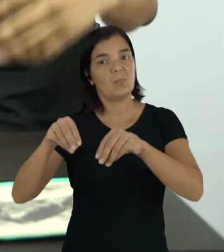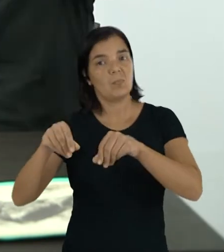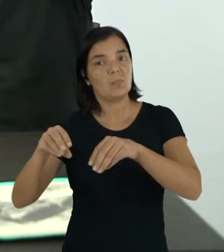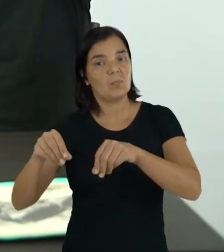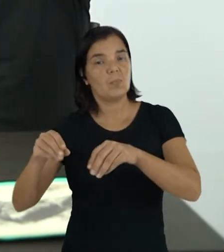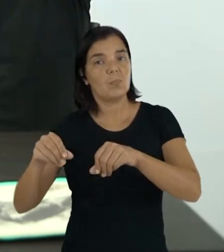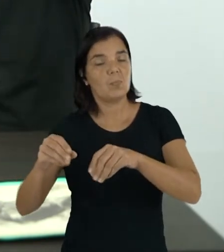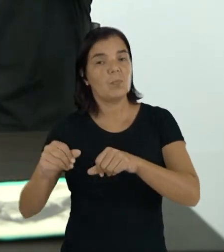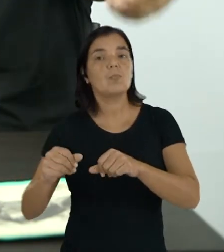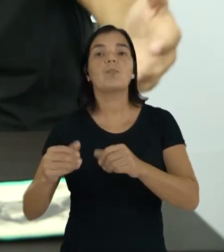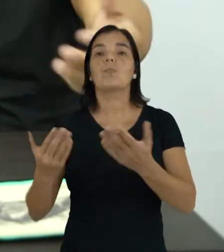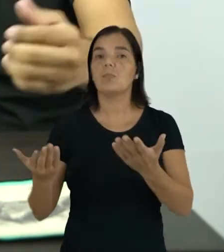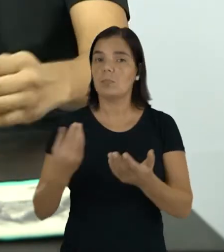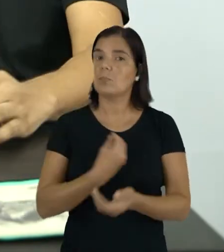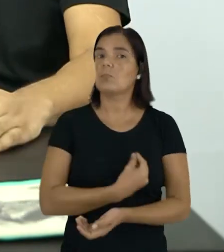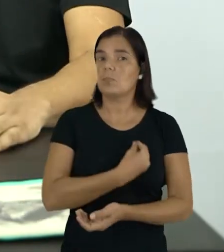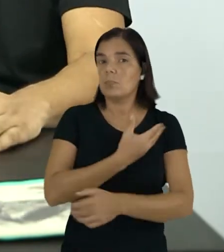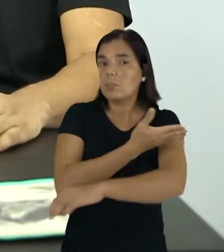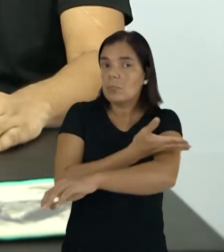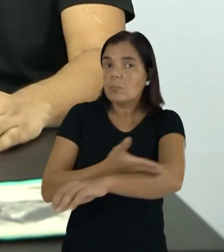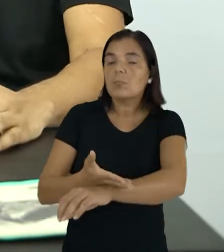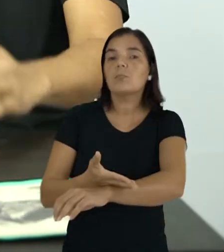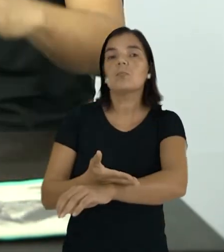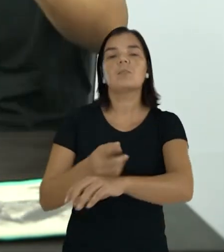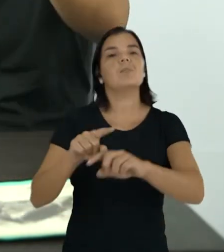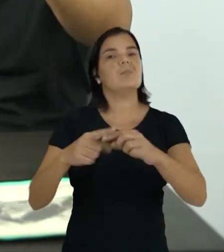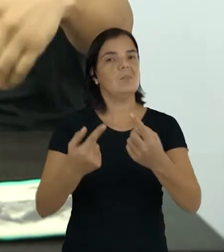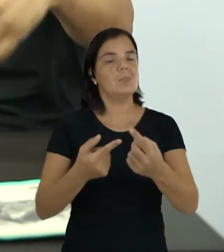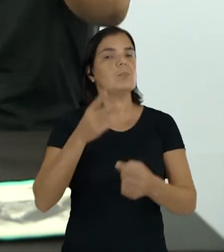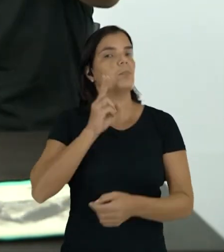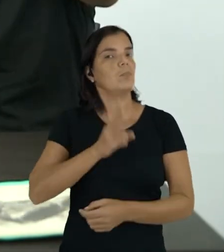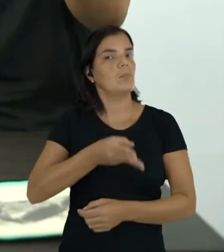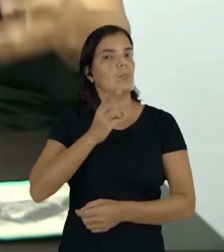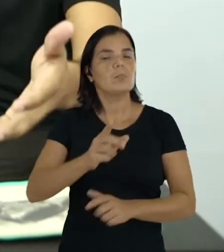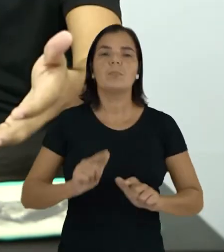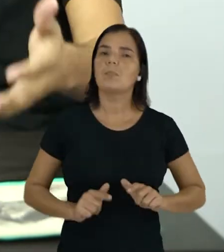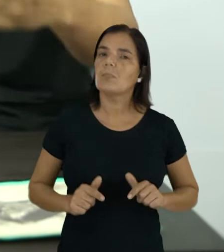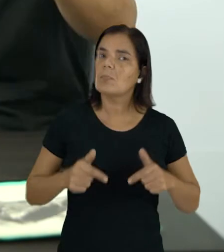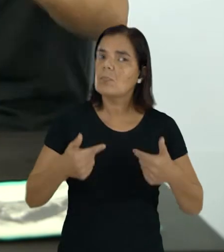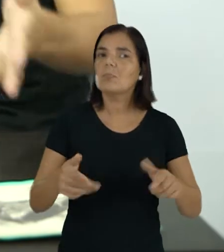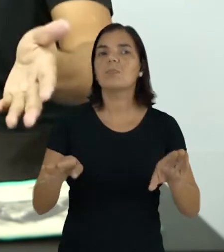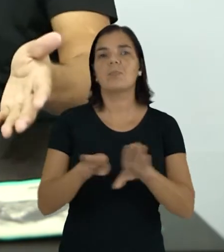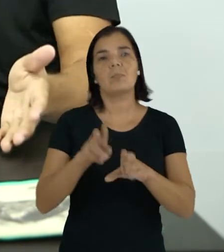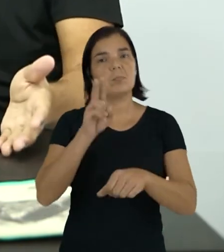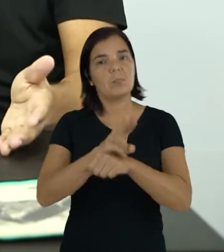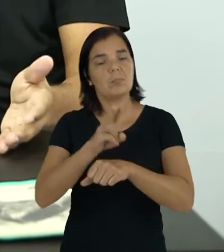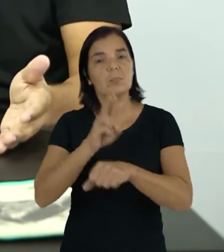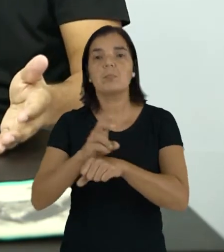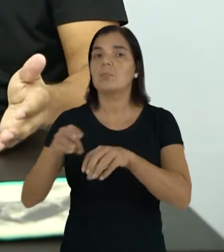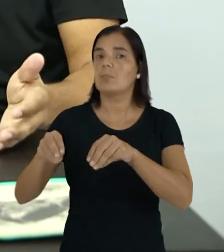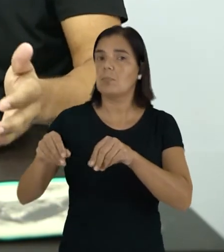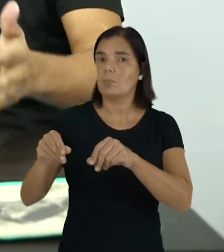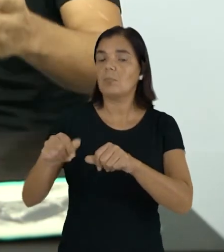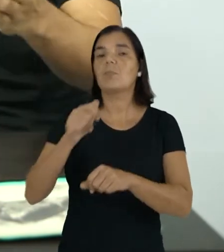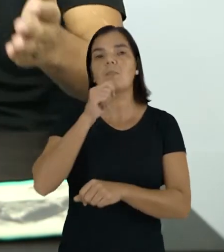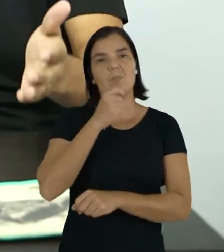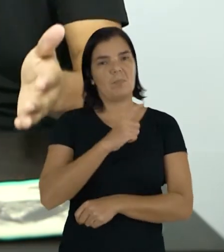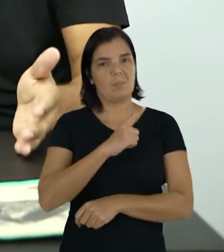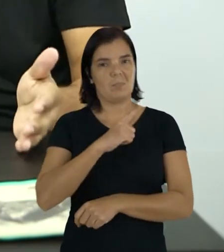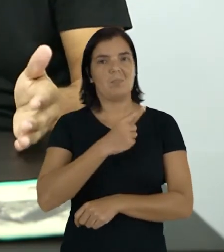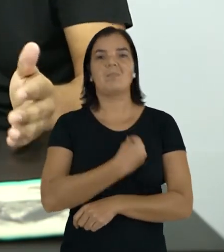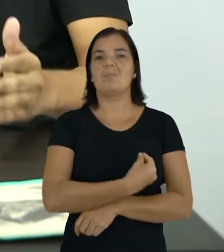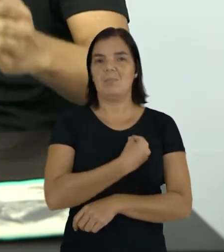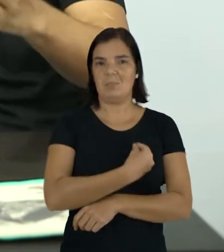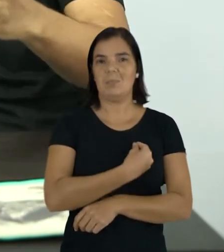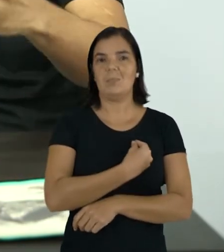território no qual eles estão acostumados, mas que continuam a batalhar também para defender esse território. Ainda existe